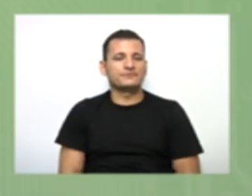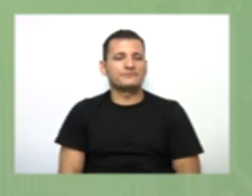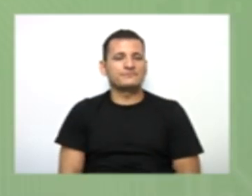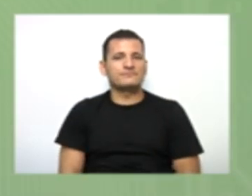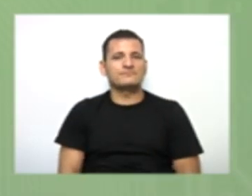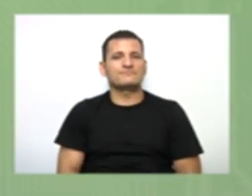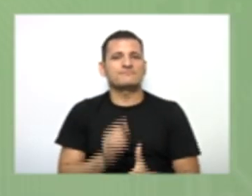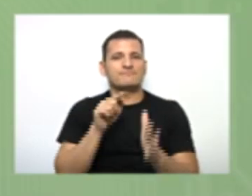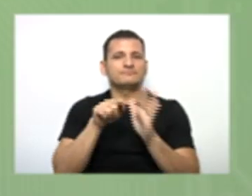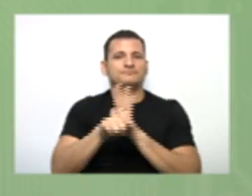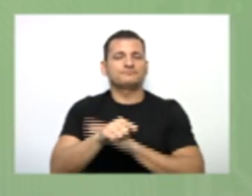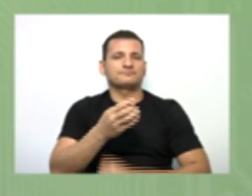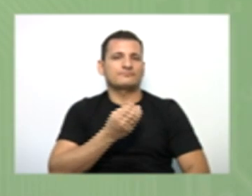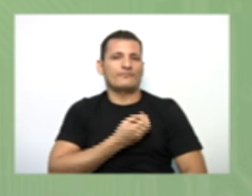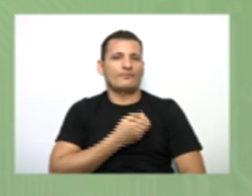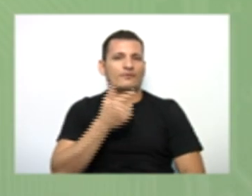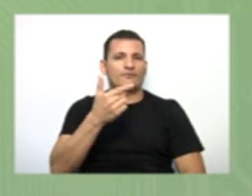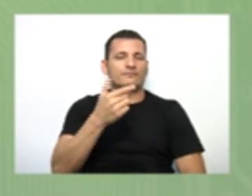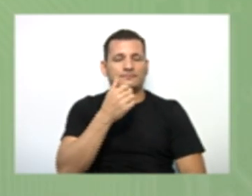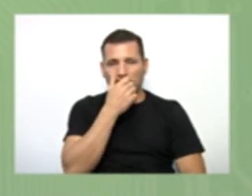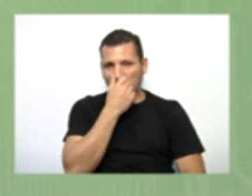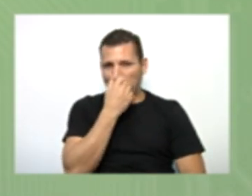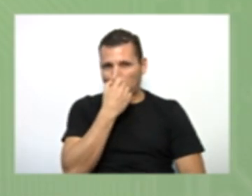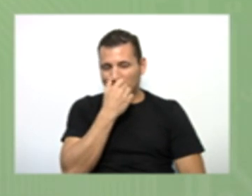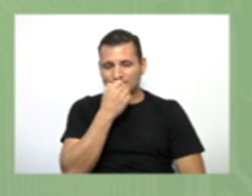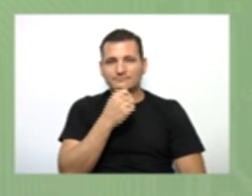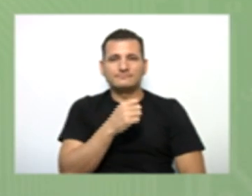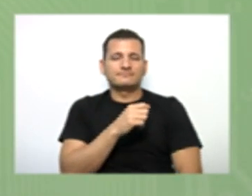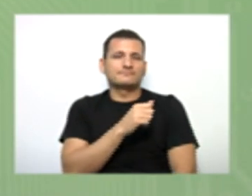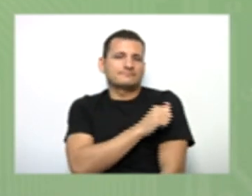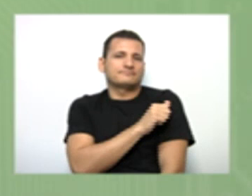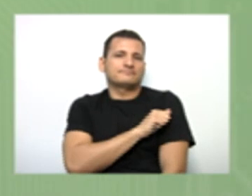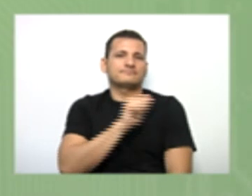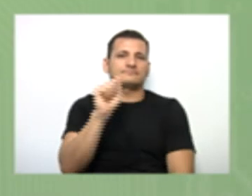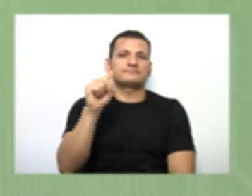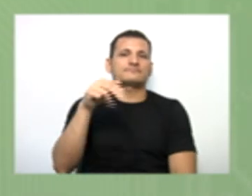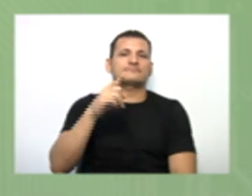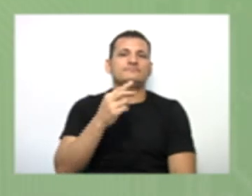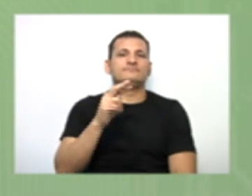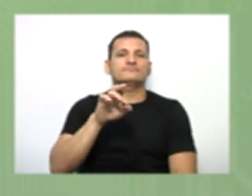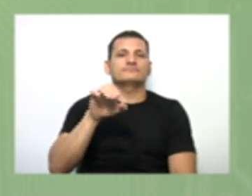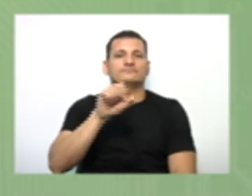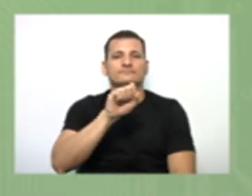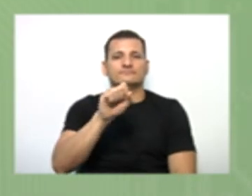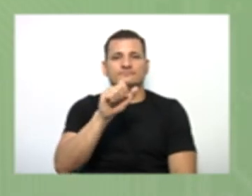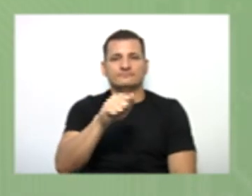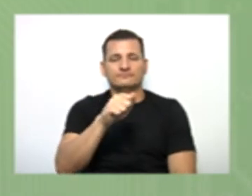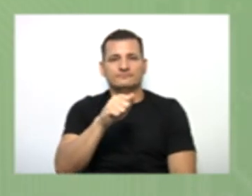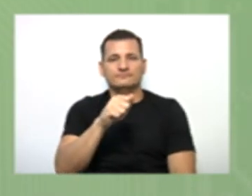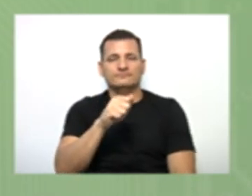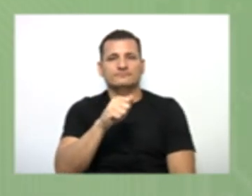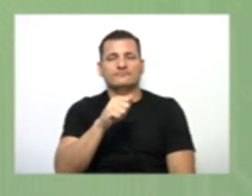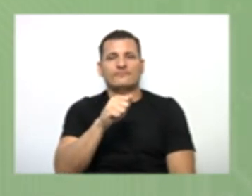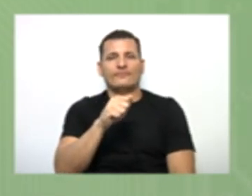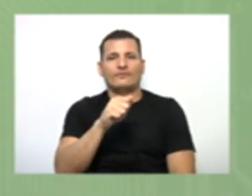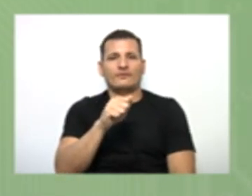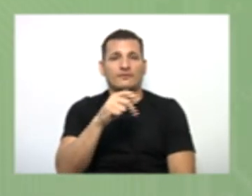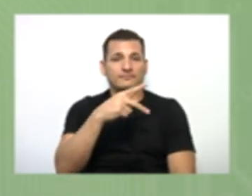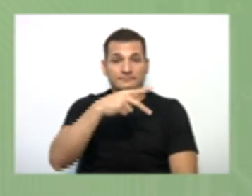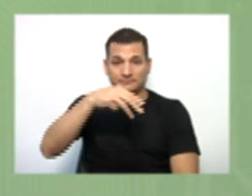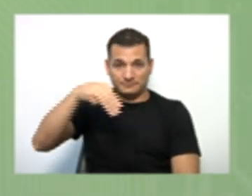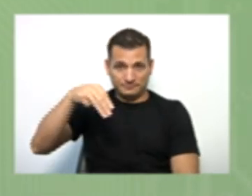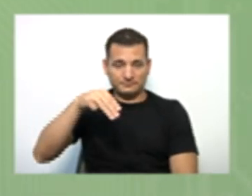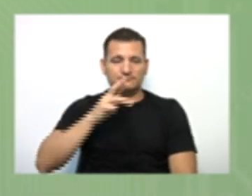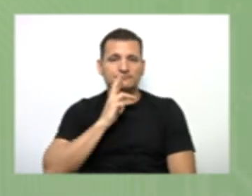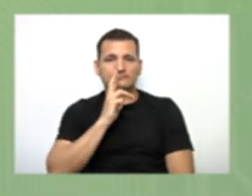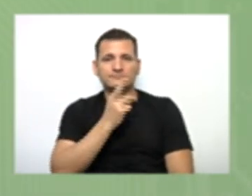Tem mais Vamos pra algum 2, polo então. aí? Tem a Andressa de Presidente Médici, eu acho. Andressa, de Presidente Médici, também respondeu a questão número